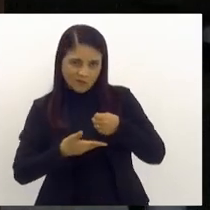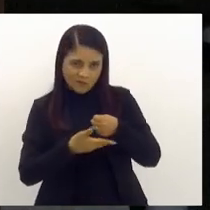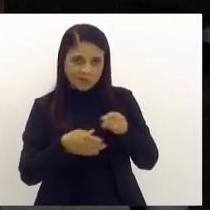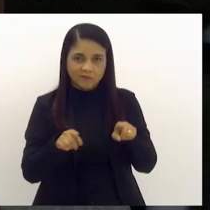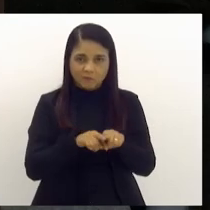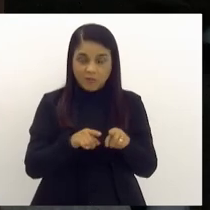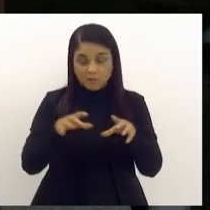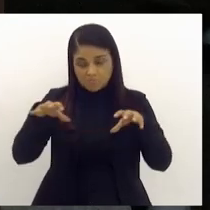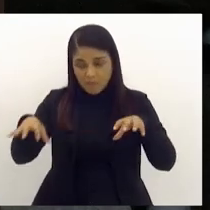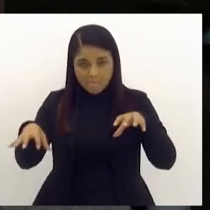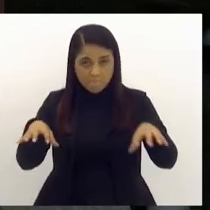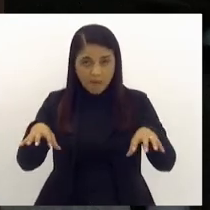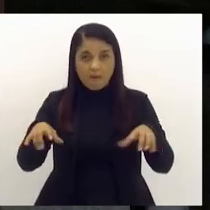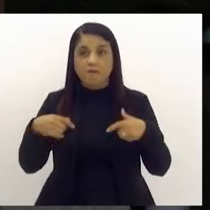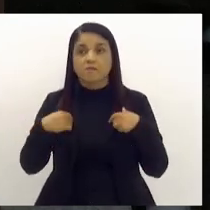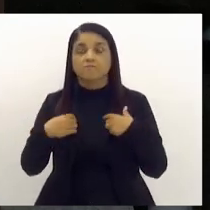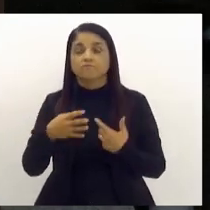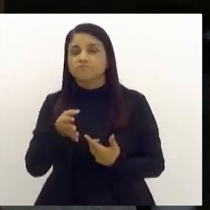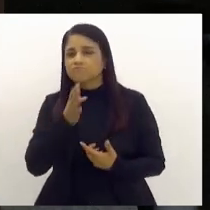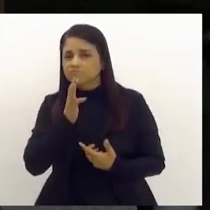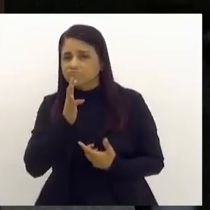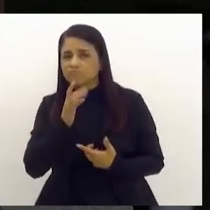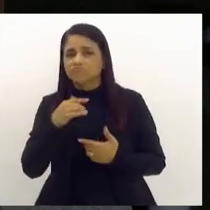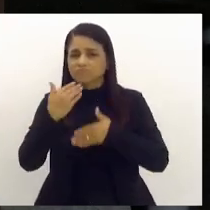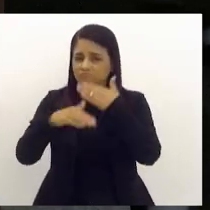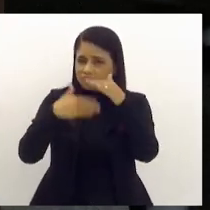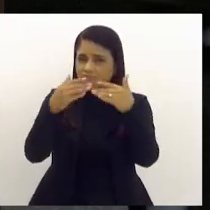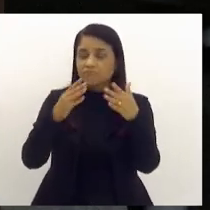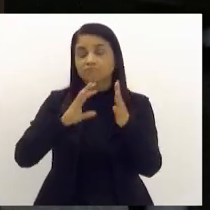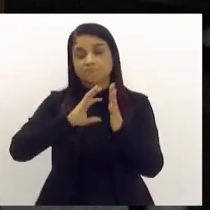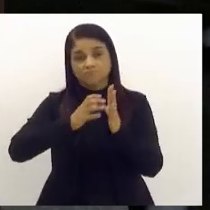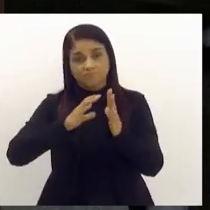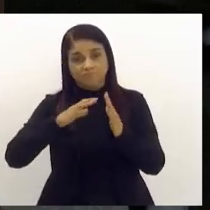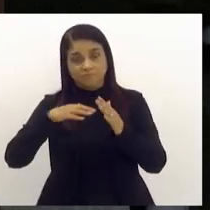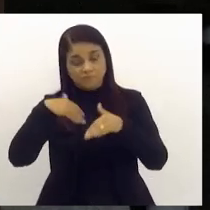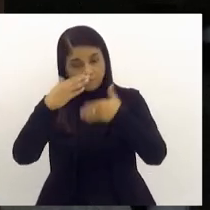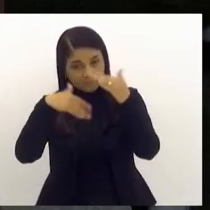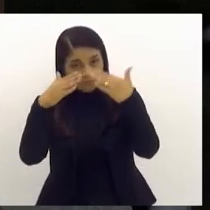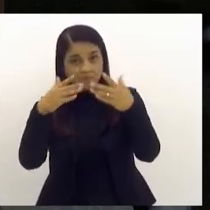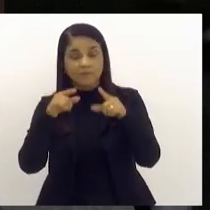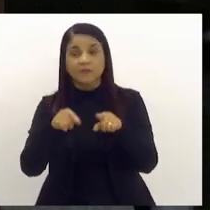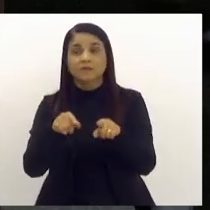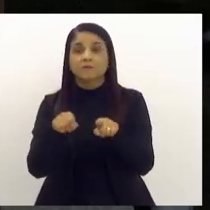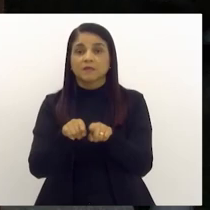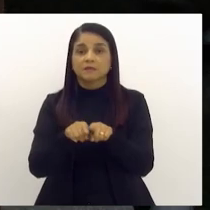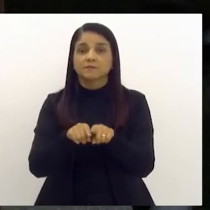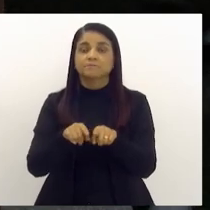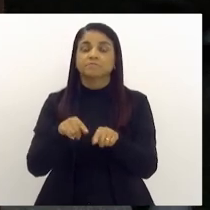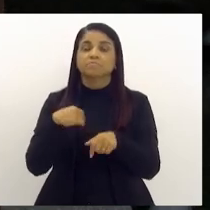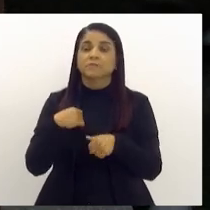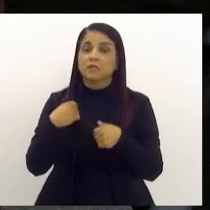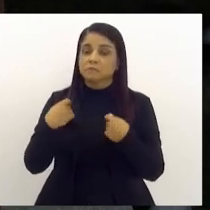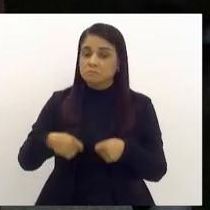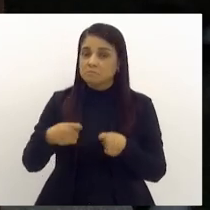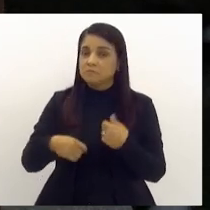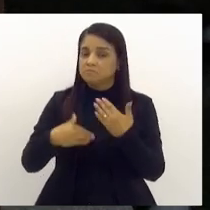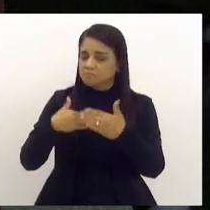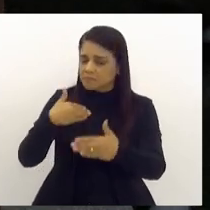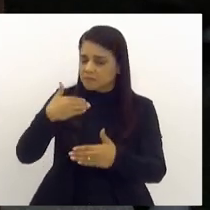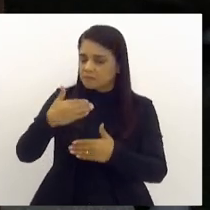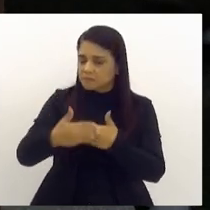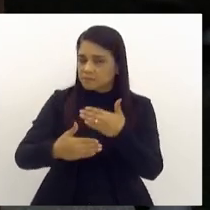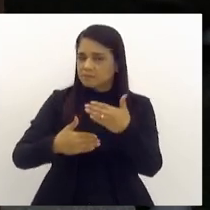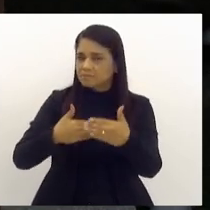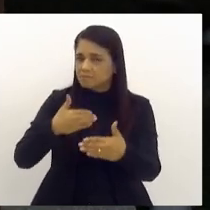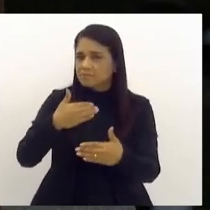parabenizando Vossa Excelência, reconhecendo o avanço, mas dizendo que essa é a primeira etapa a ser percorrida nesse processo